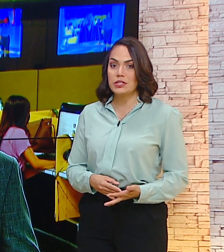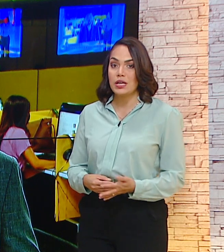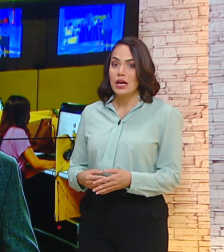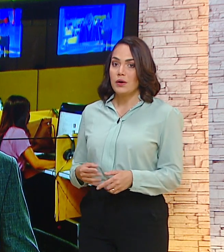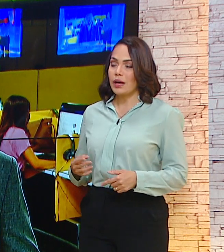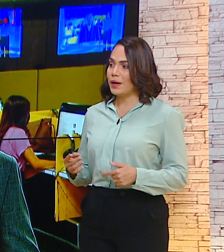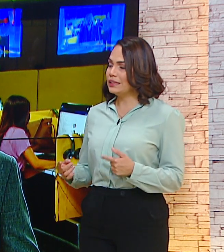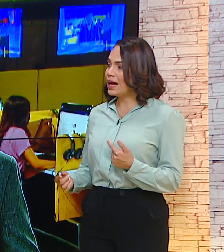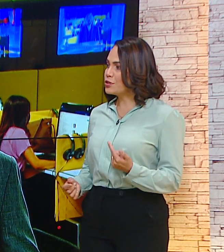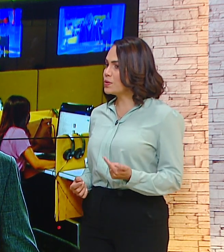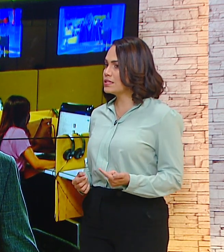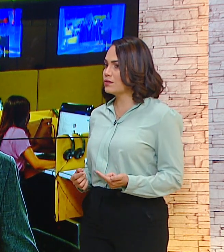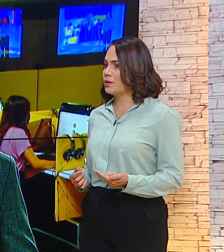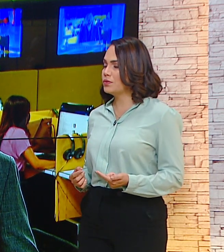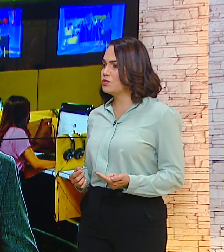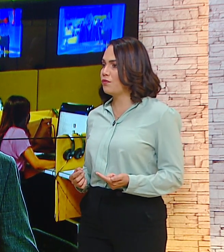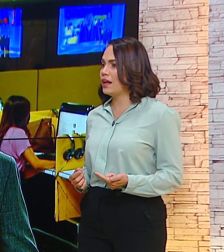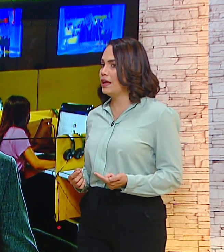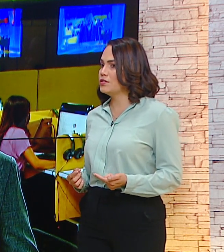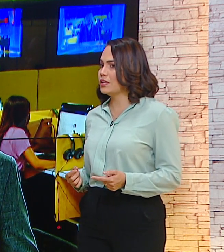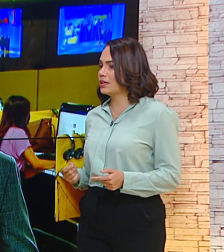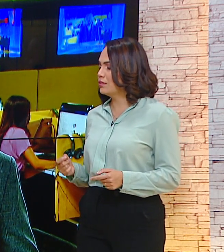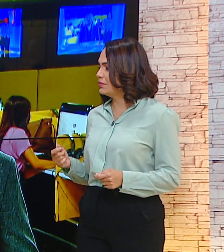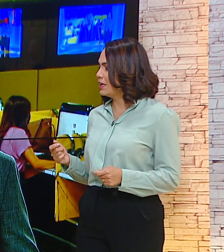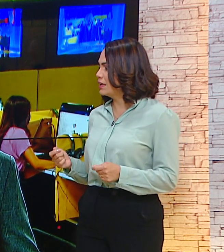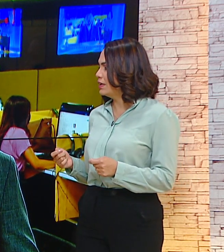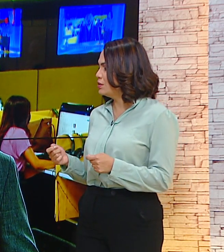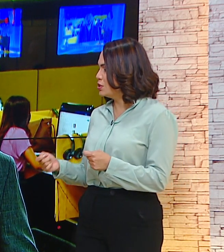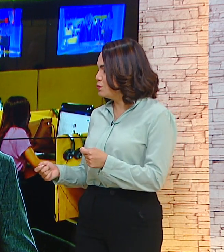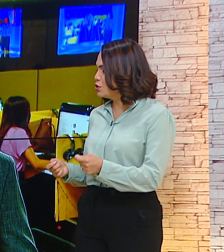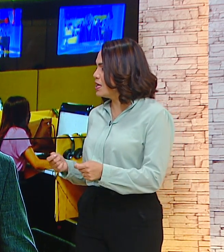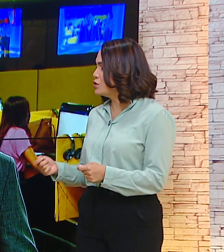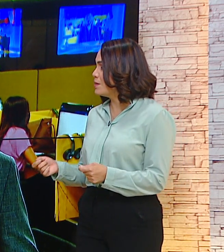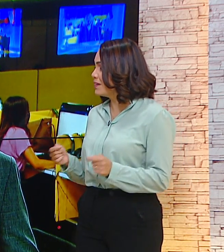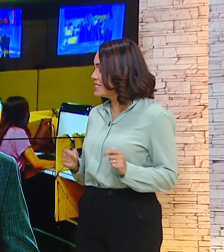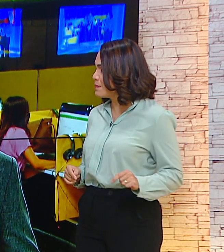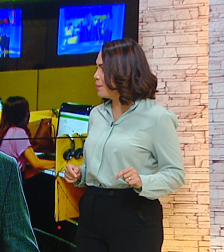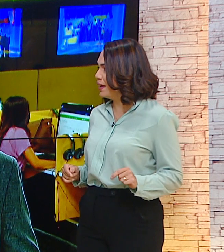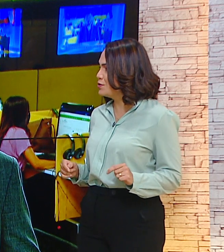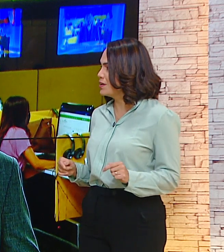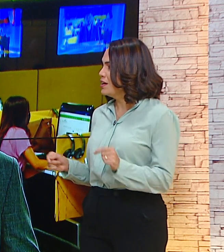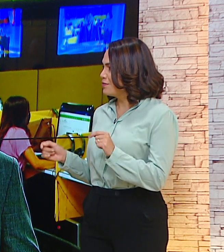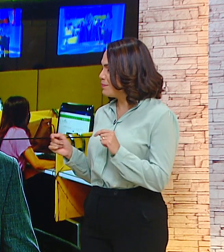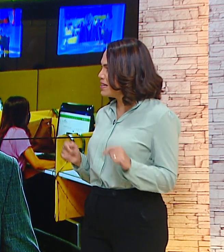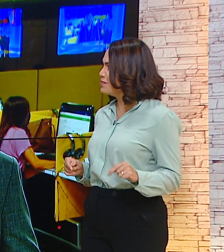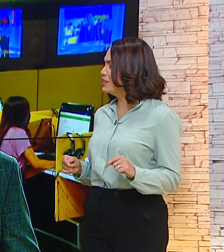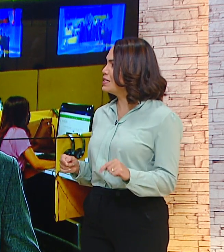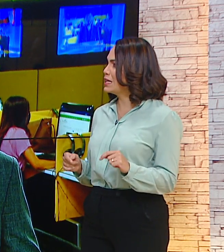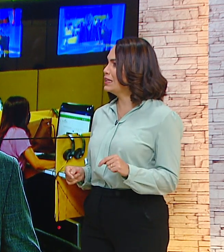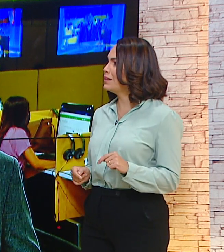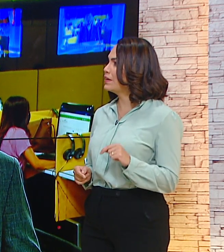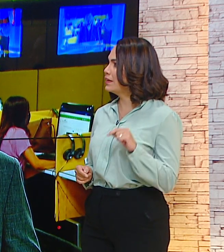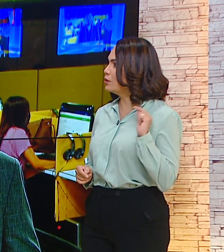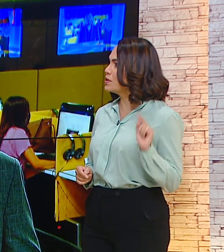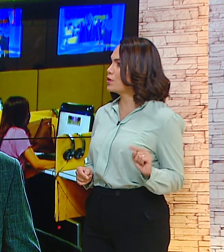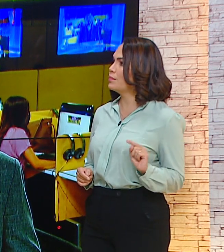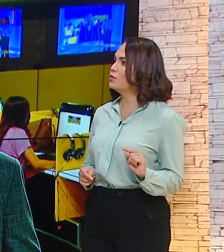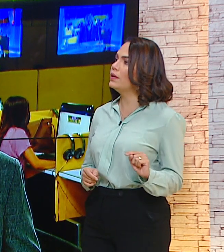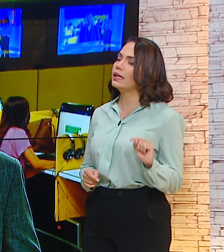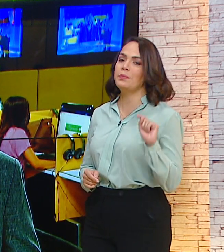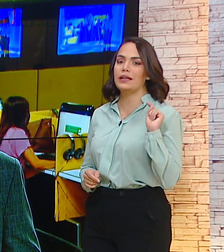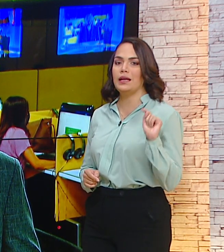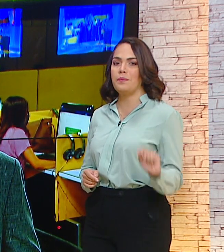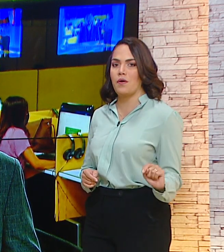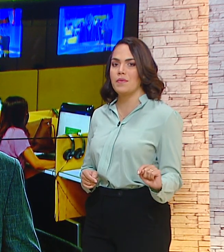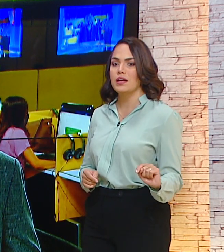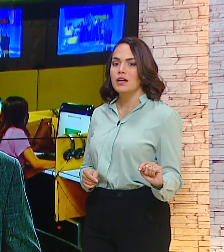muito grande. Sim. A qualidade do ensino é muito diferente, é que não tem aquele o dia a dia, principalmente fica mais evidente ainda para quem é de uma escola